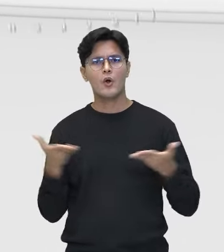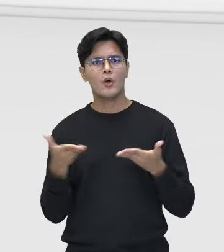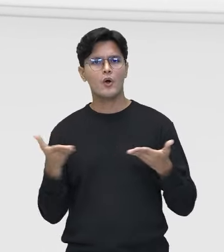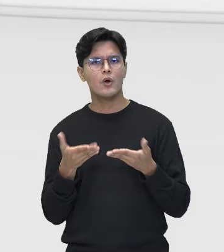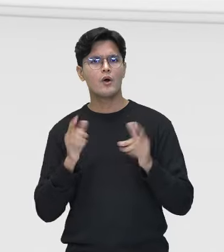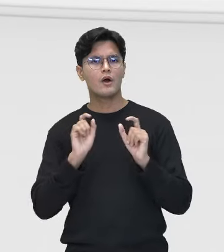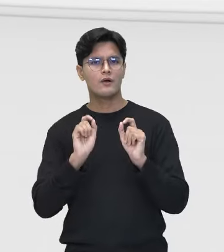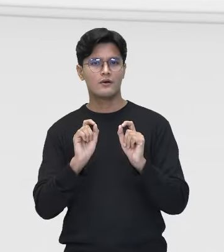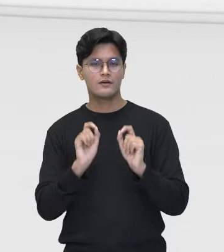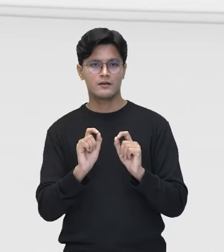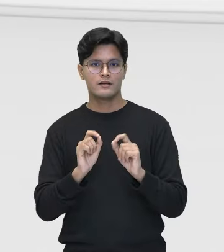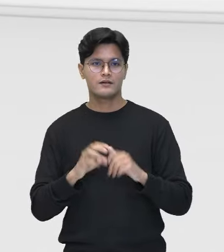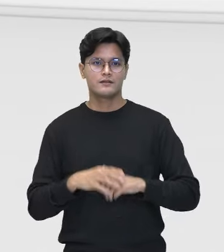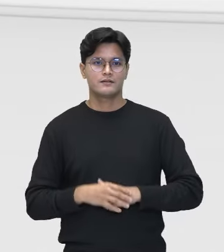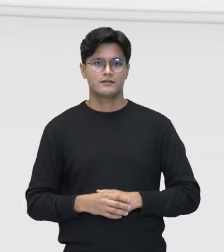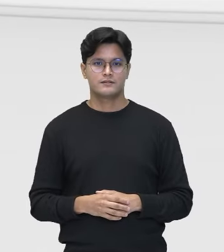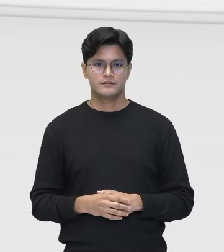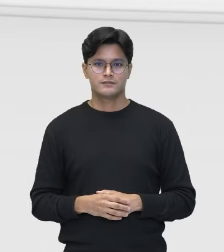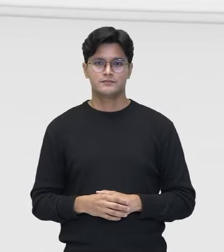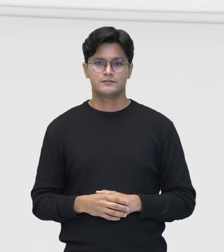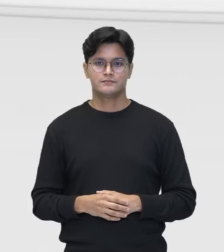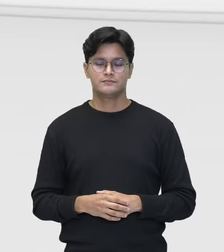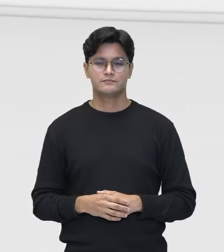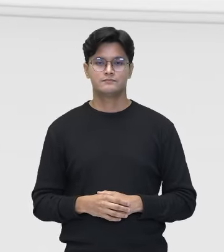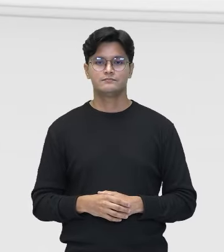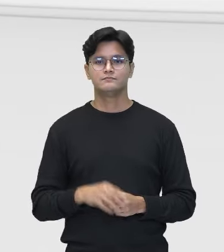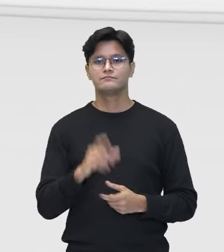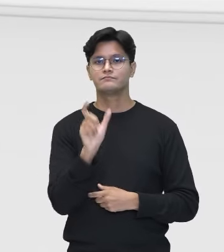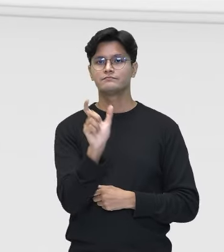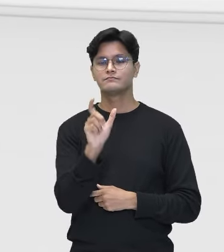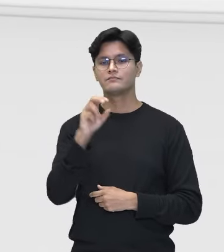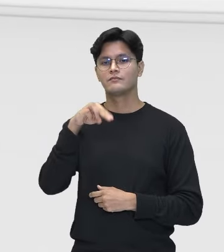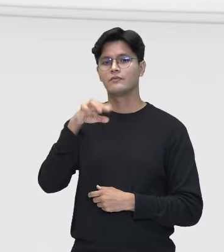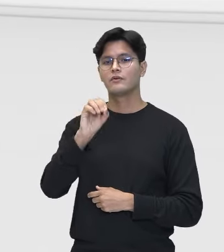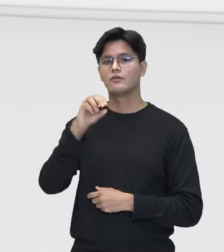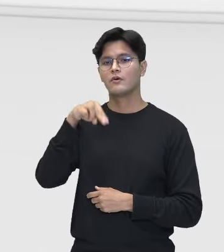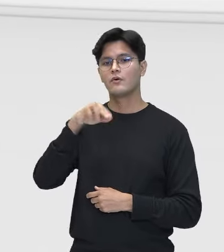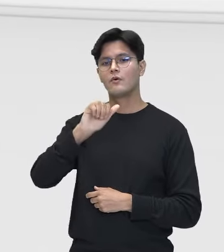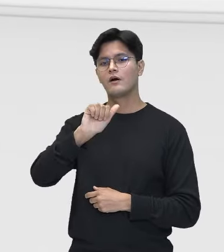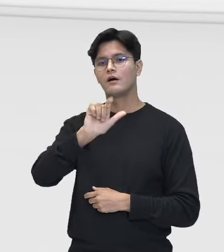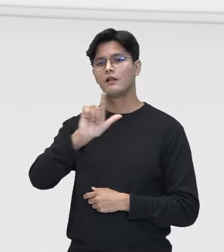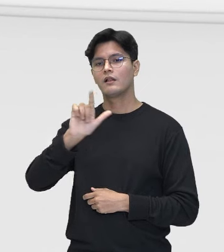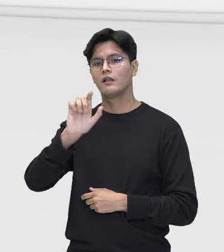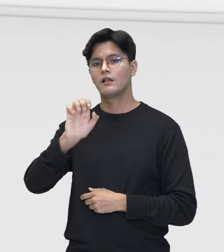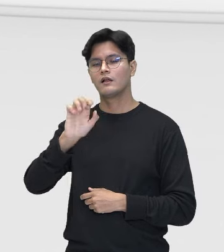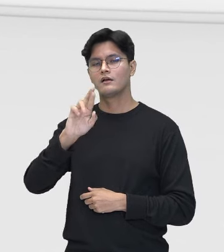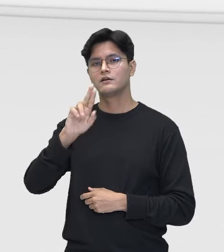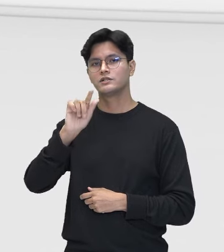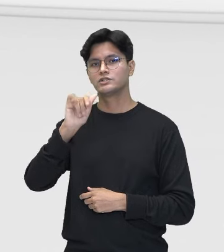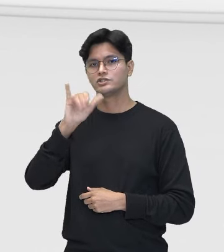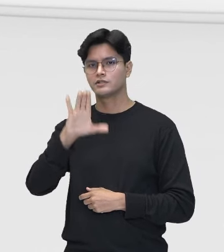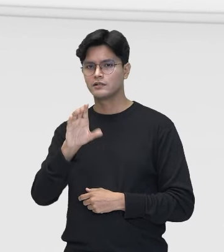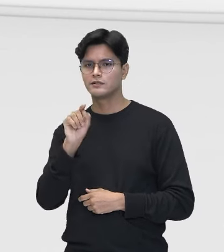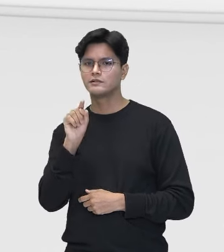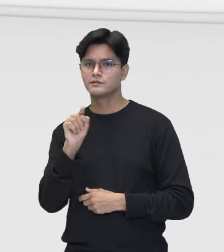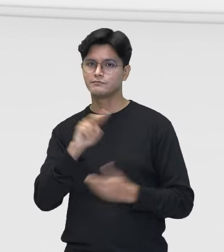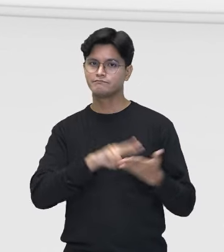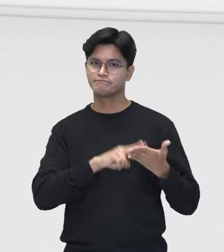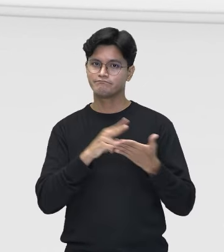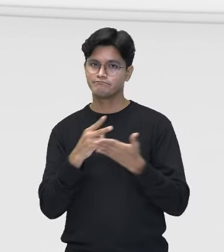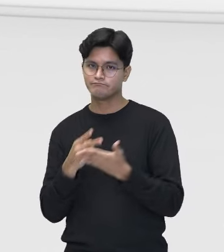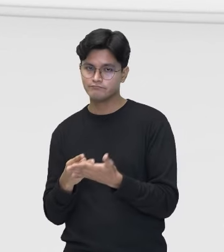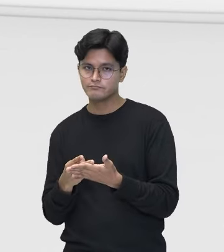é? Non também dá a ideia de negação ou oposição. Non-allergic, não alérgico, né? Então, a